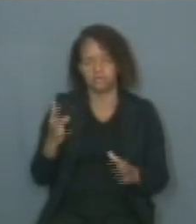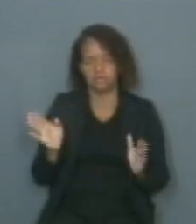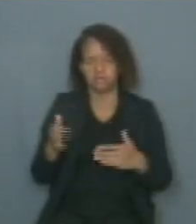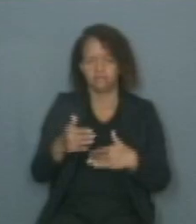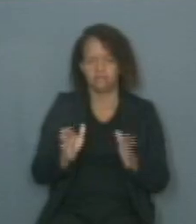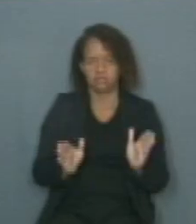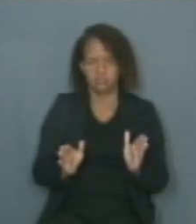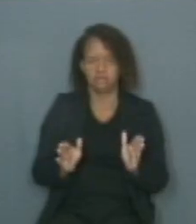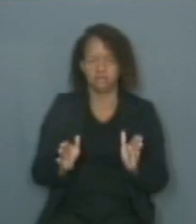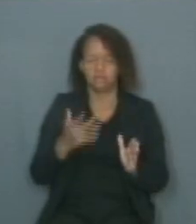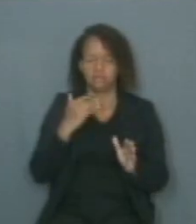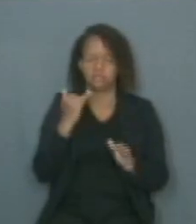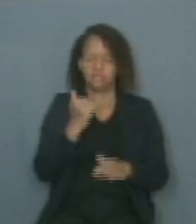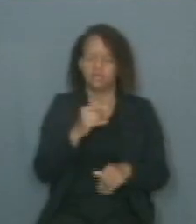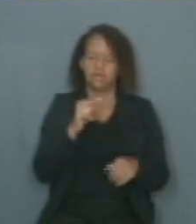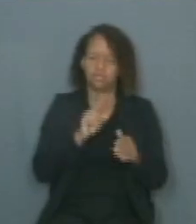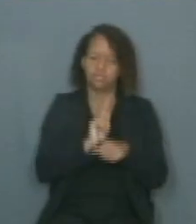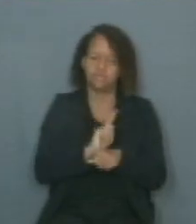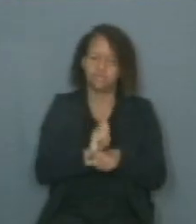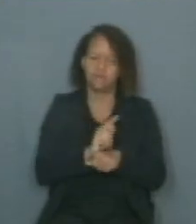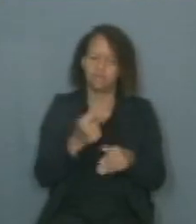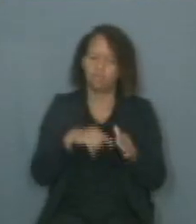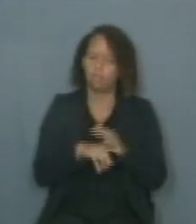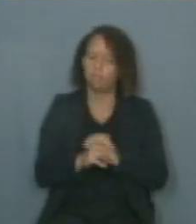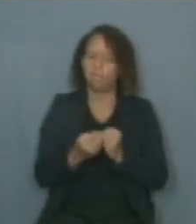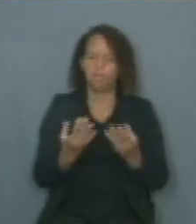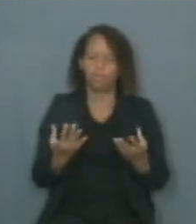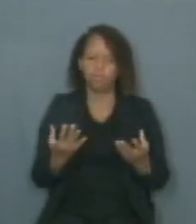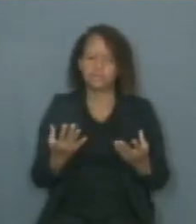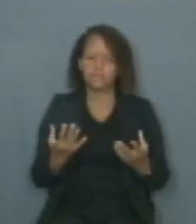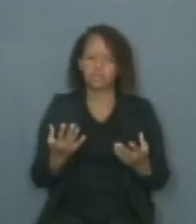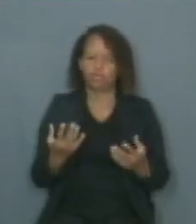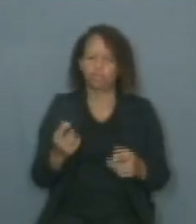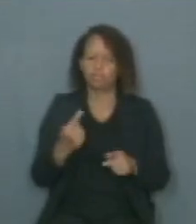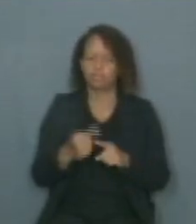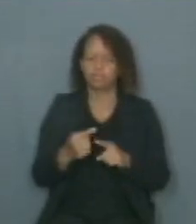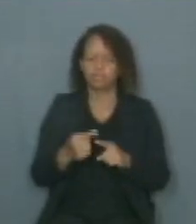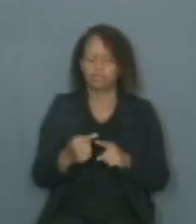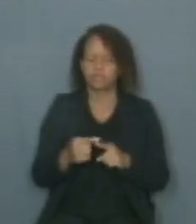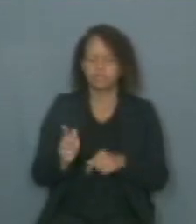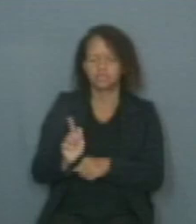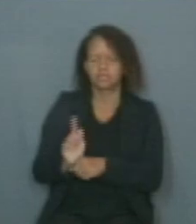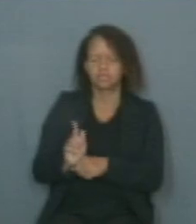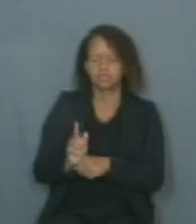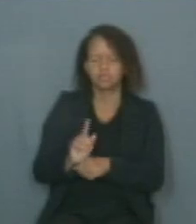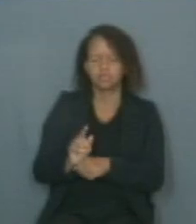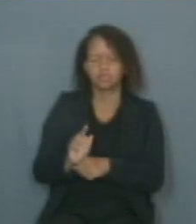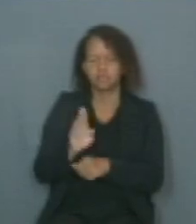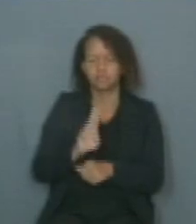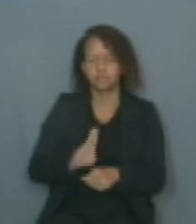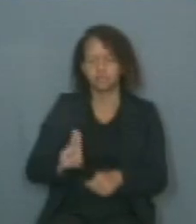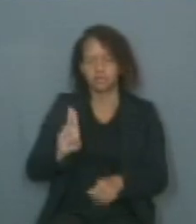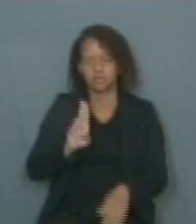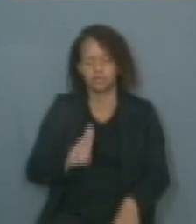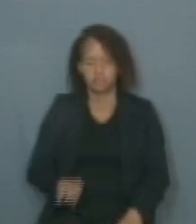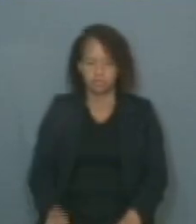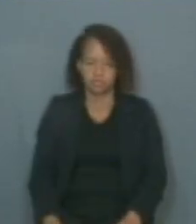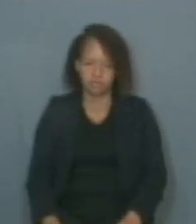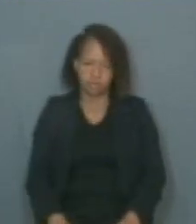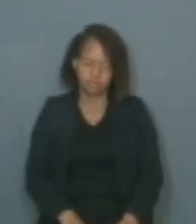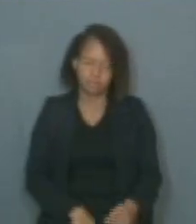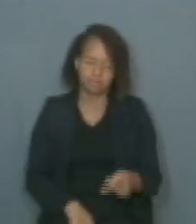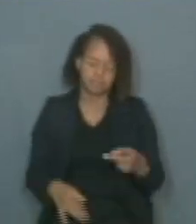senhor fale com a gestão. Pergunte o que são essas caixas de face shield e por que a gestão não está usando. Outra